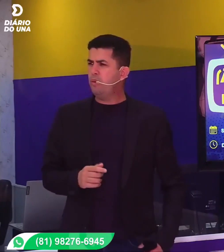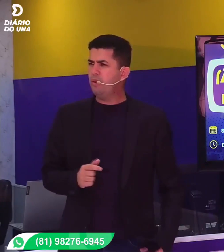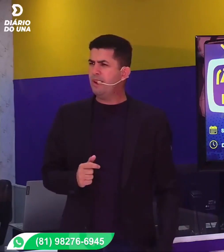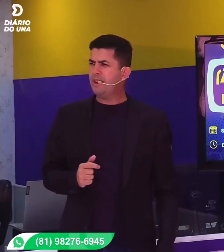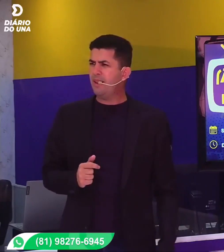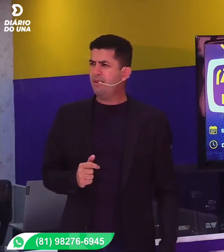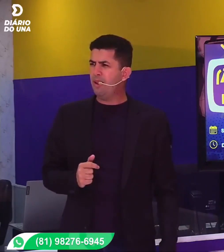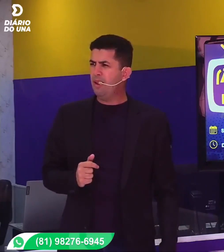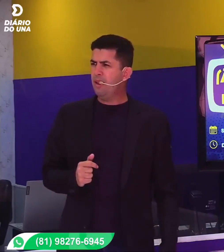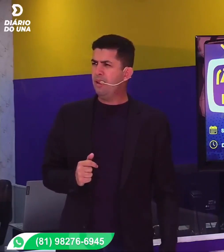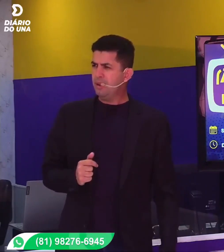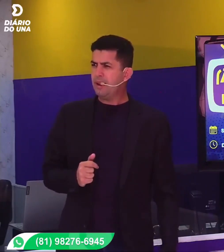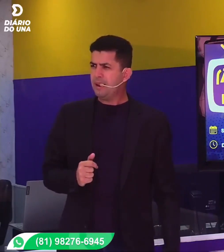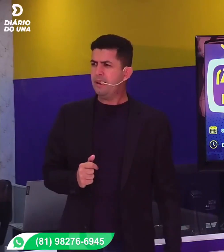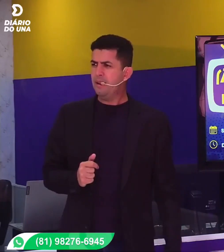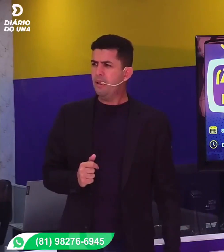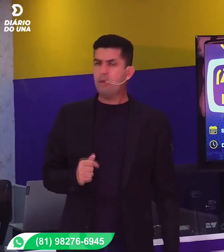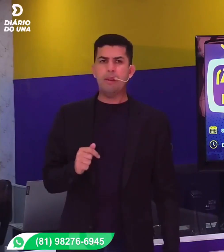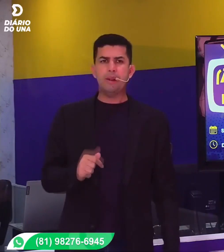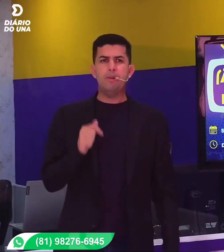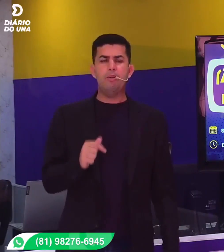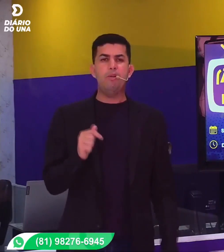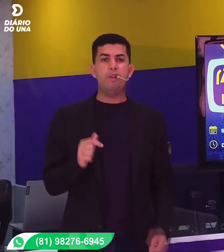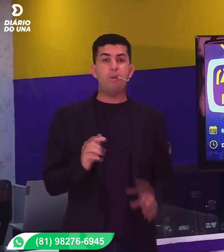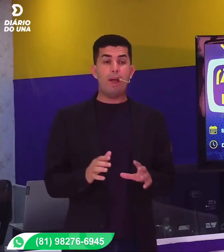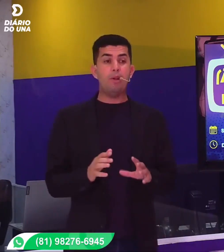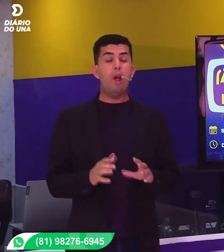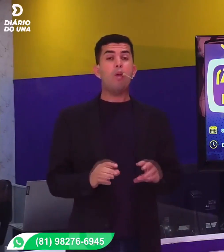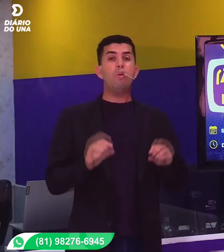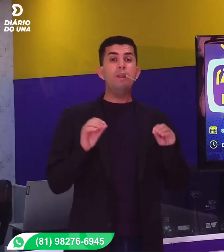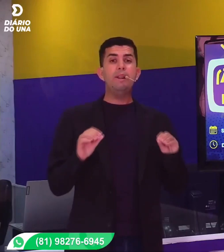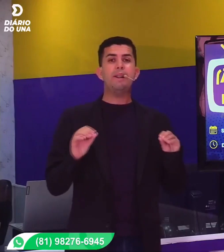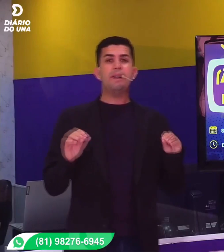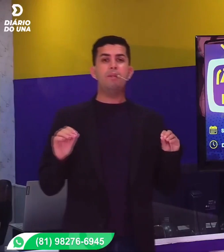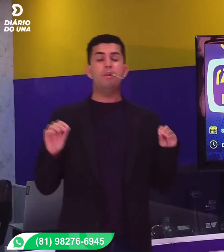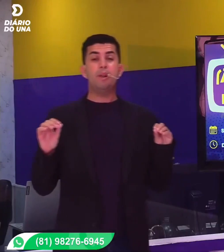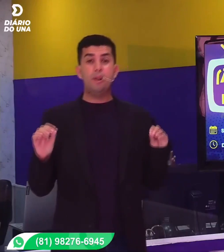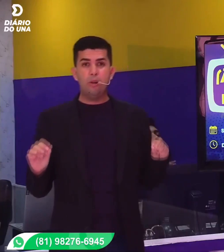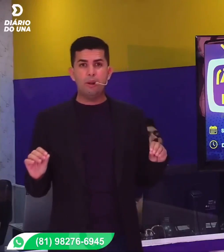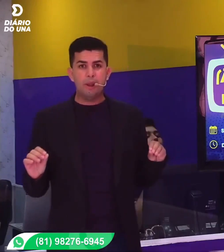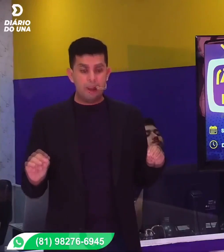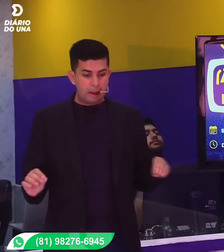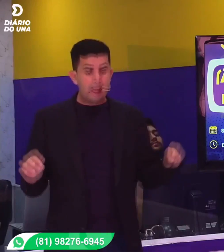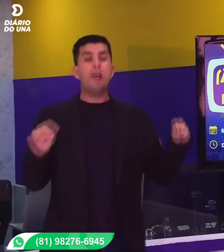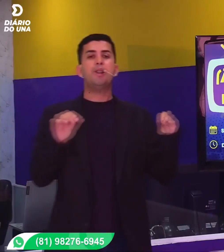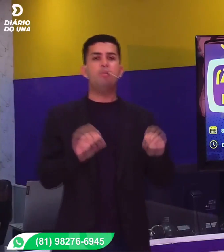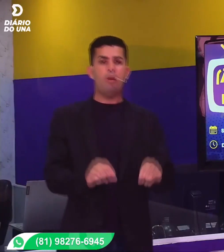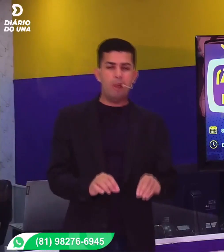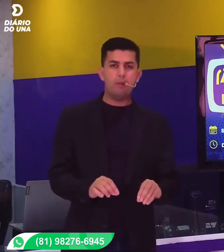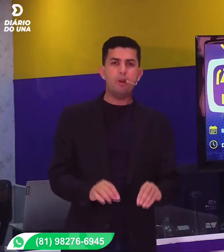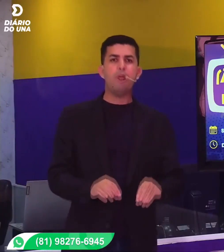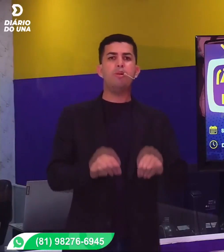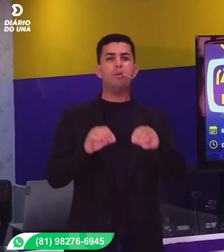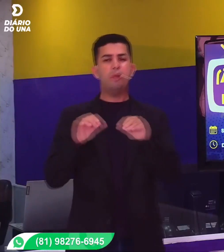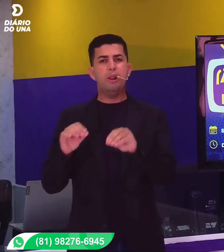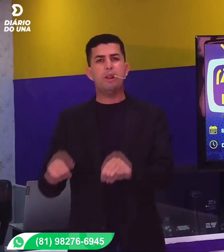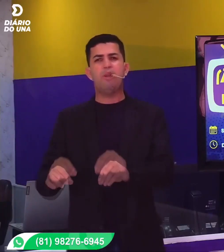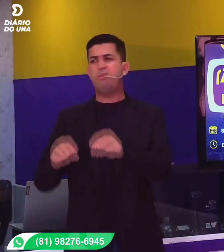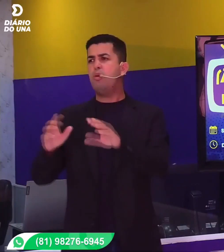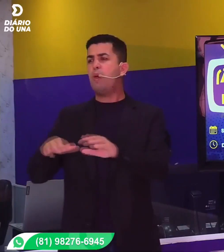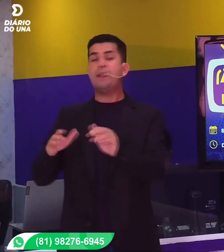Com 17, não foi? 17. Começamos 2024 com 17 mil seguidores. Neste momento, estamos